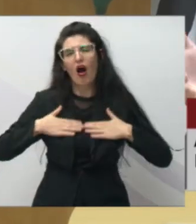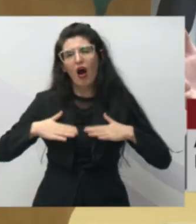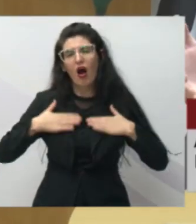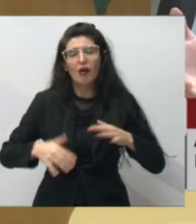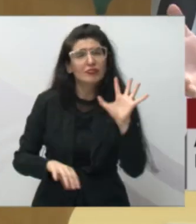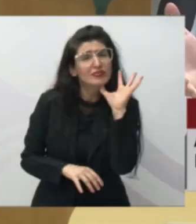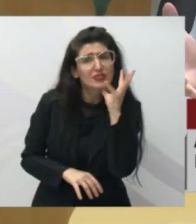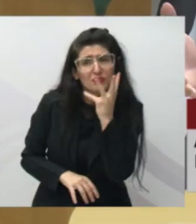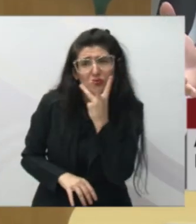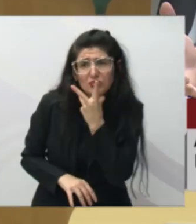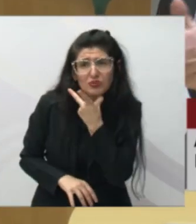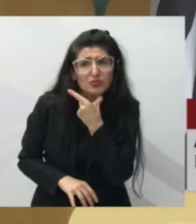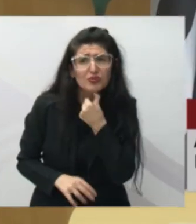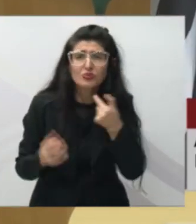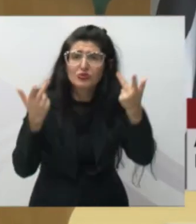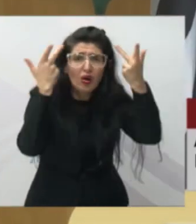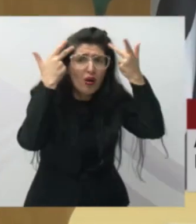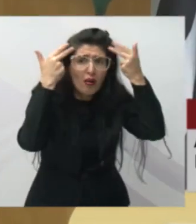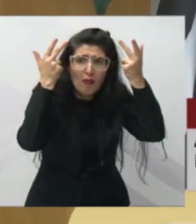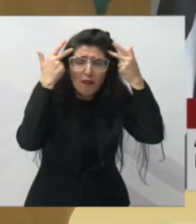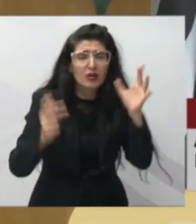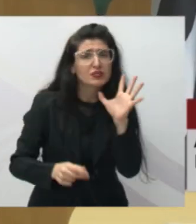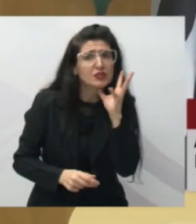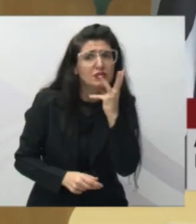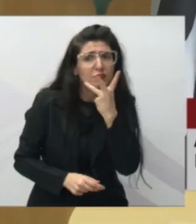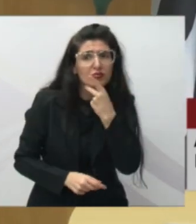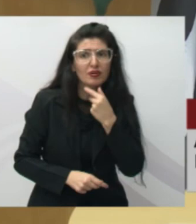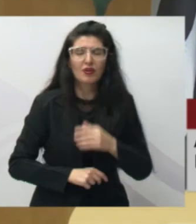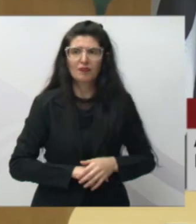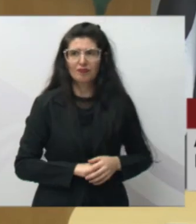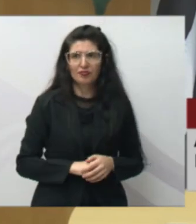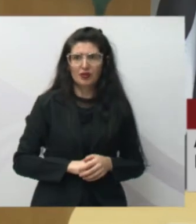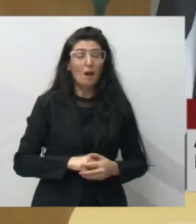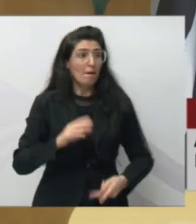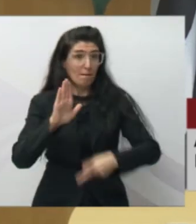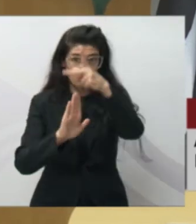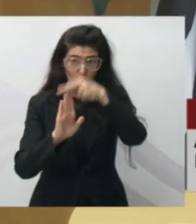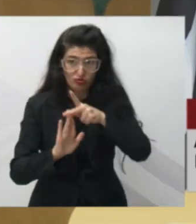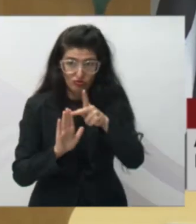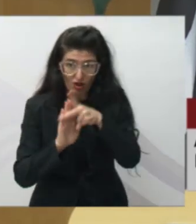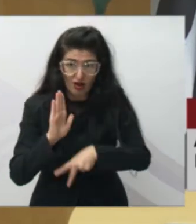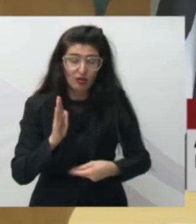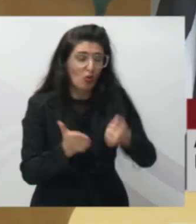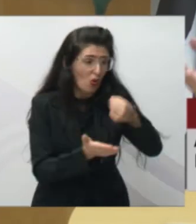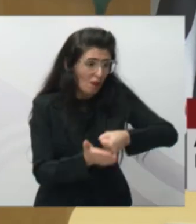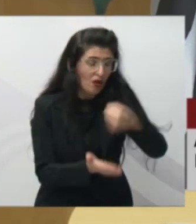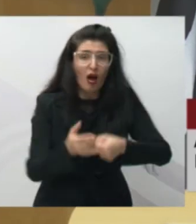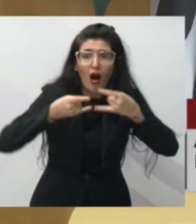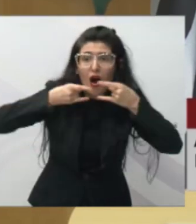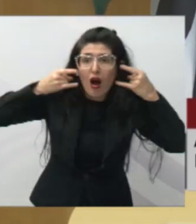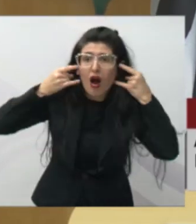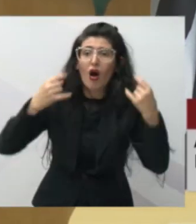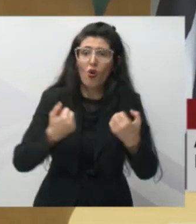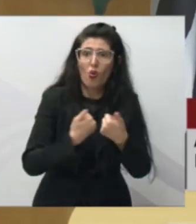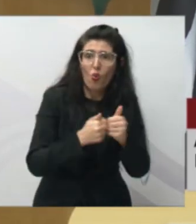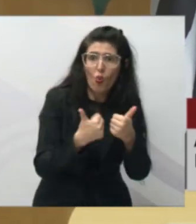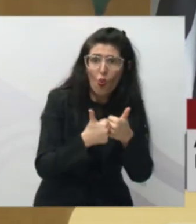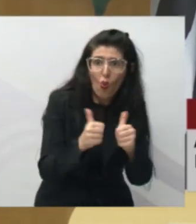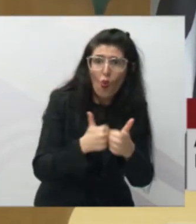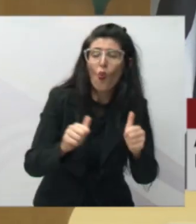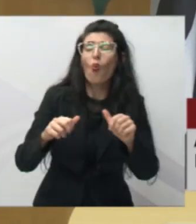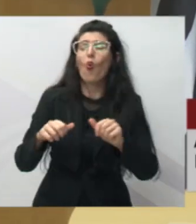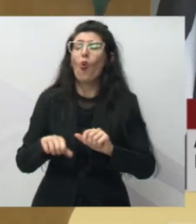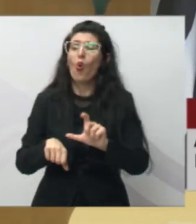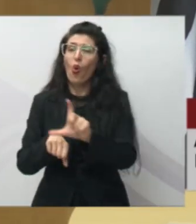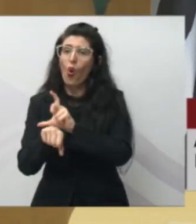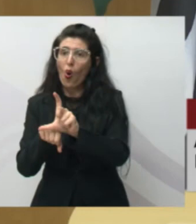coloca um projeto para as pessoas obrigarem a usar as máscaras, nos ônibus, nos comércios, para que a gente